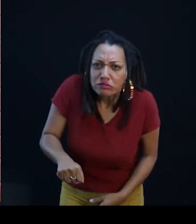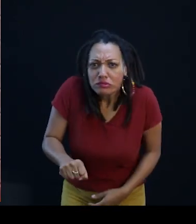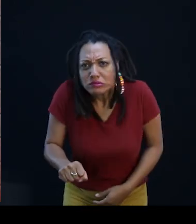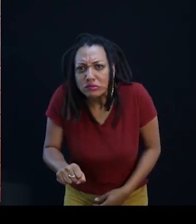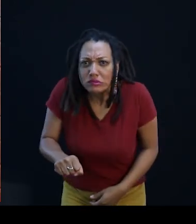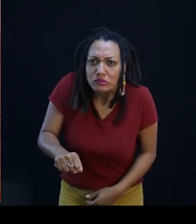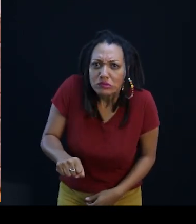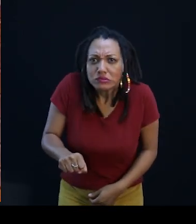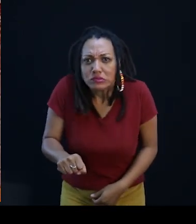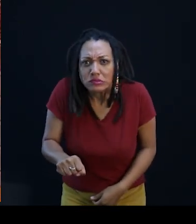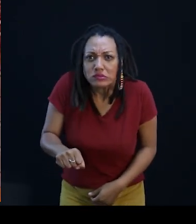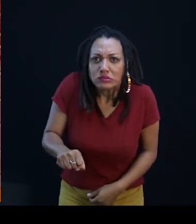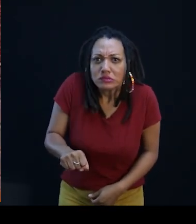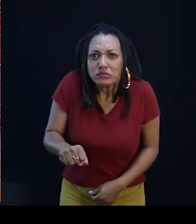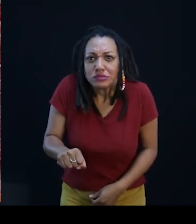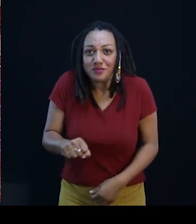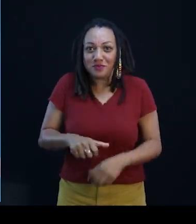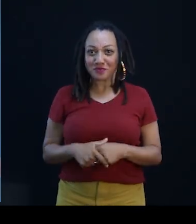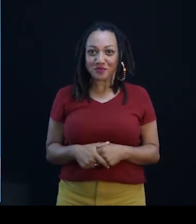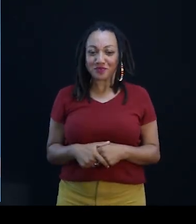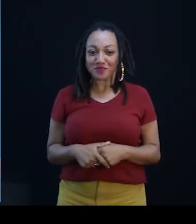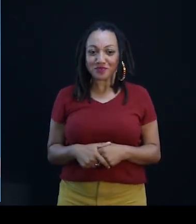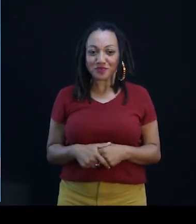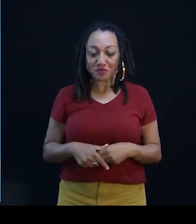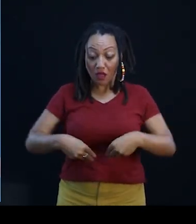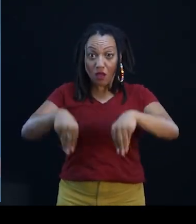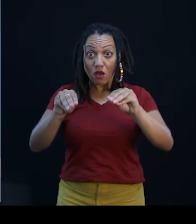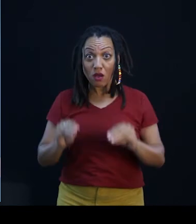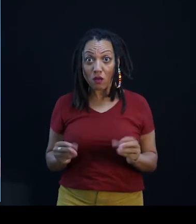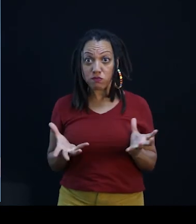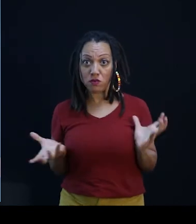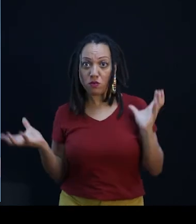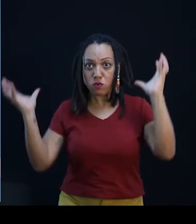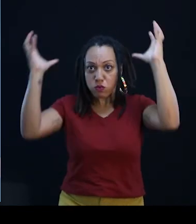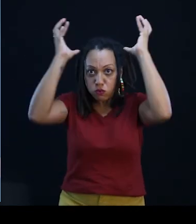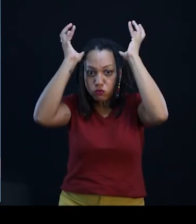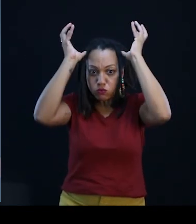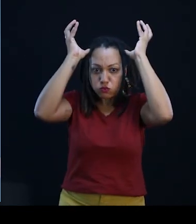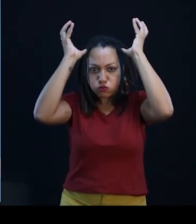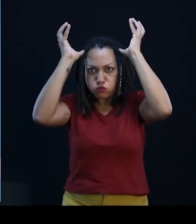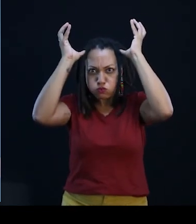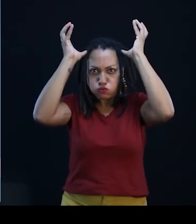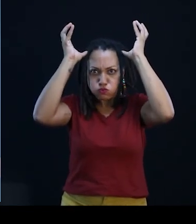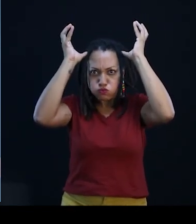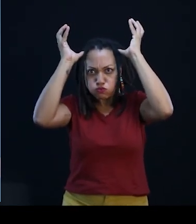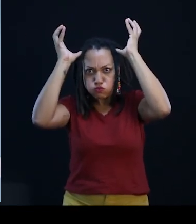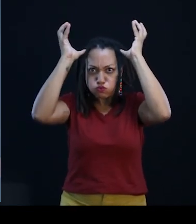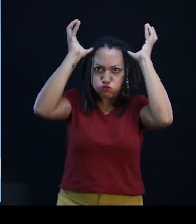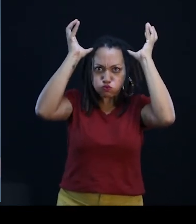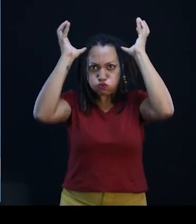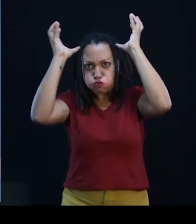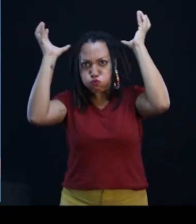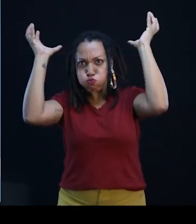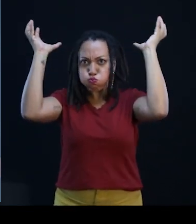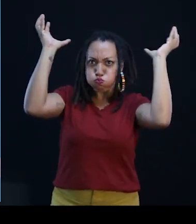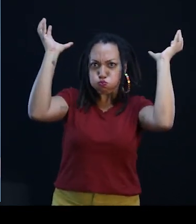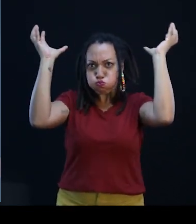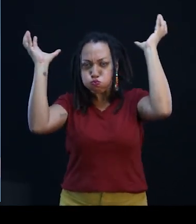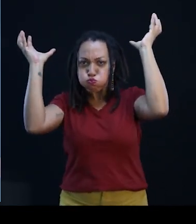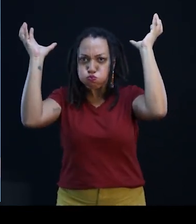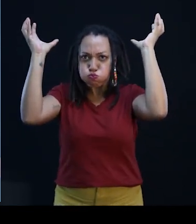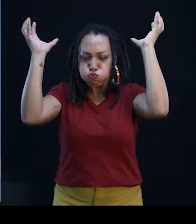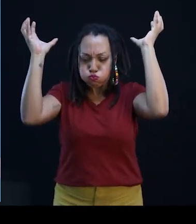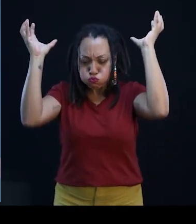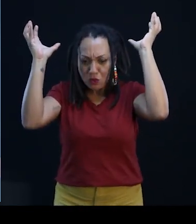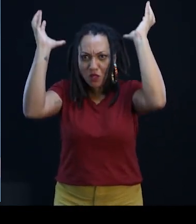costas, bengala, usa bengala. Com a trouxa desse tamanho, uma trouxa de roupa bem grande. E a